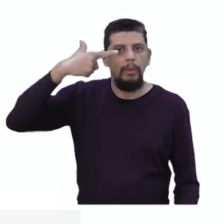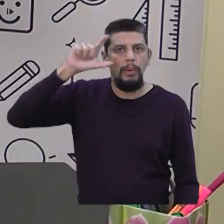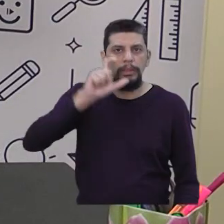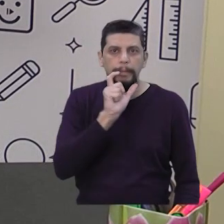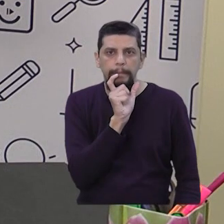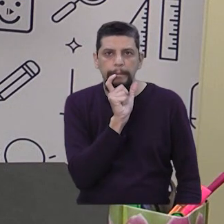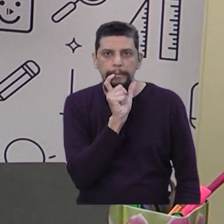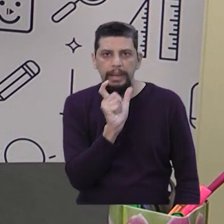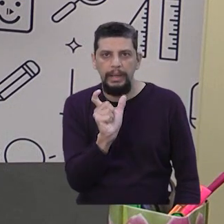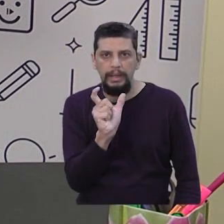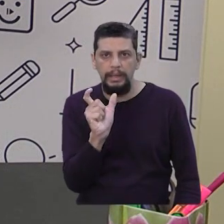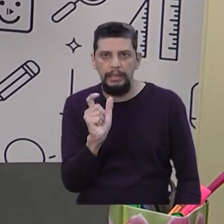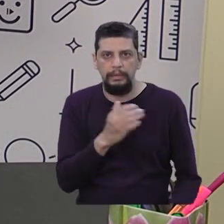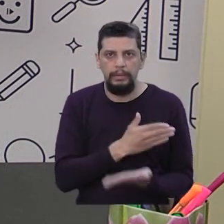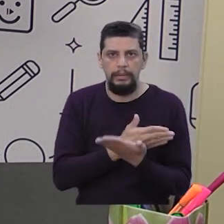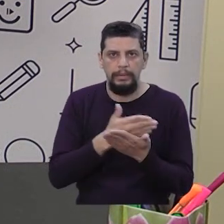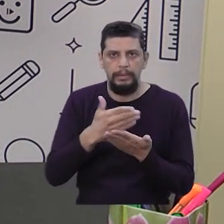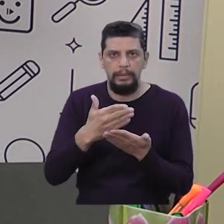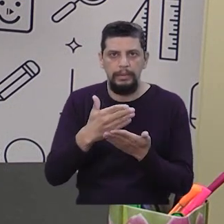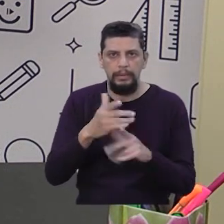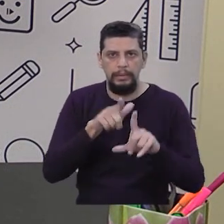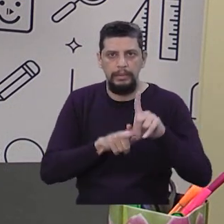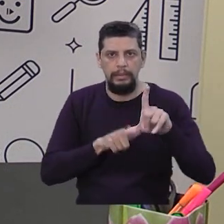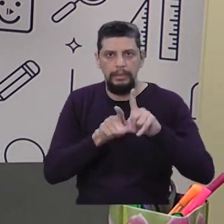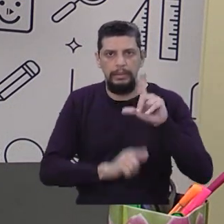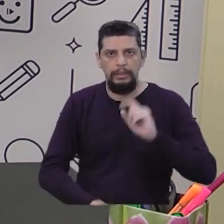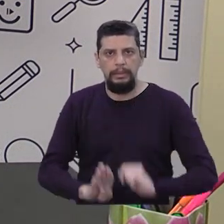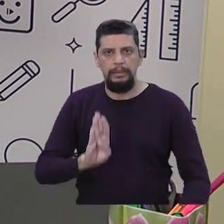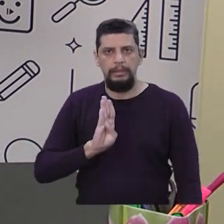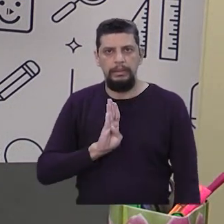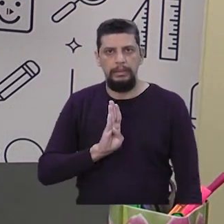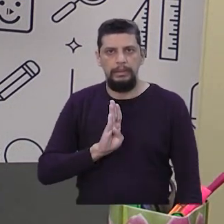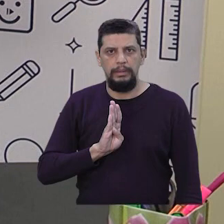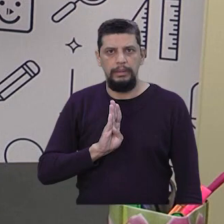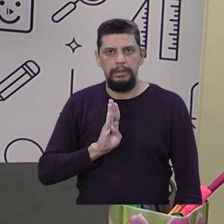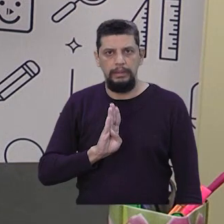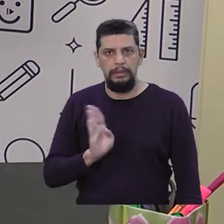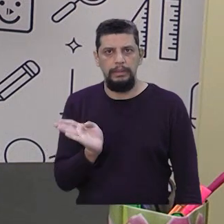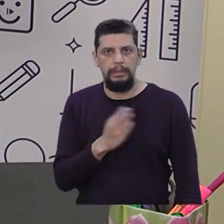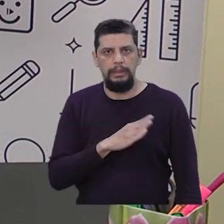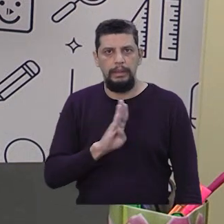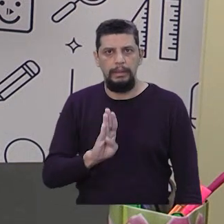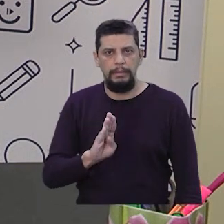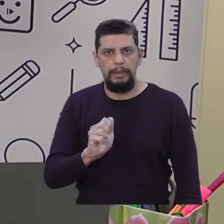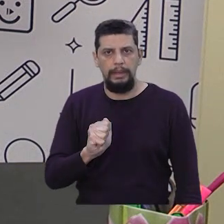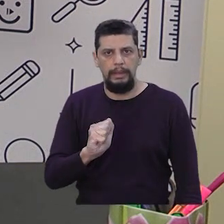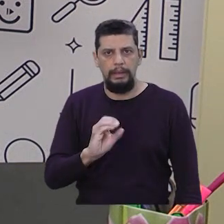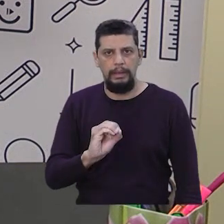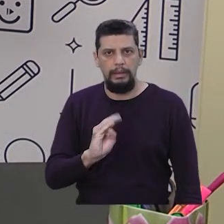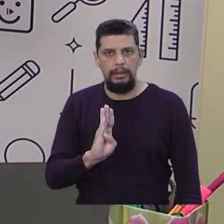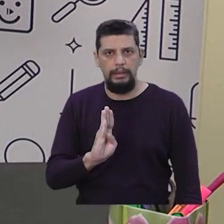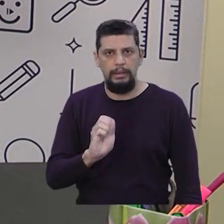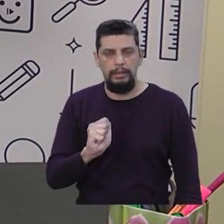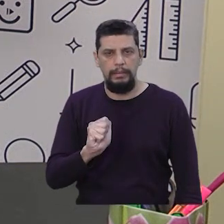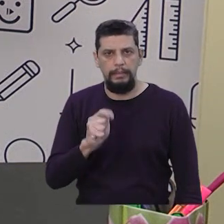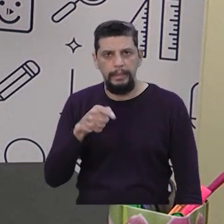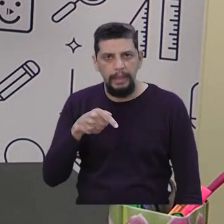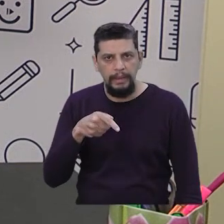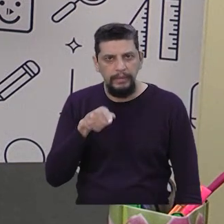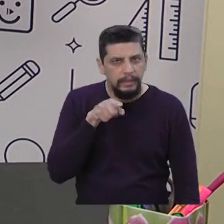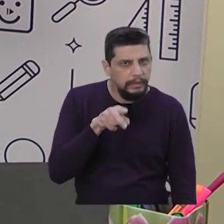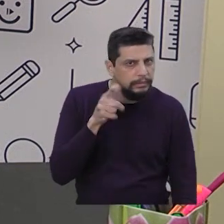outra palavra que inicia com a letra B do baobá. Vocês conseguem